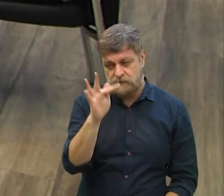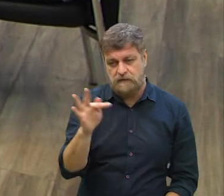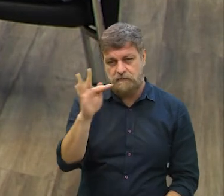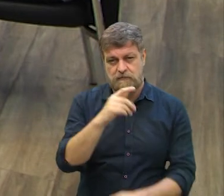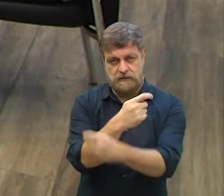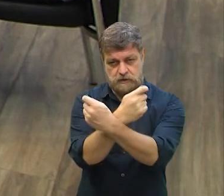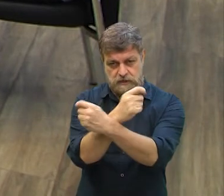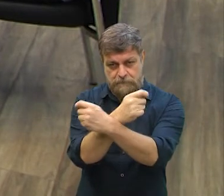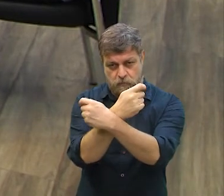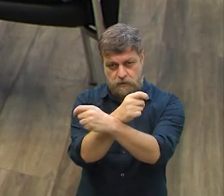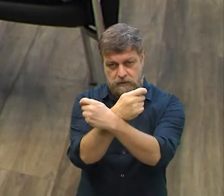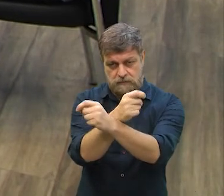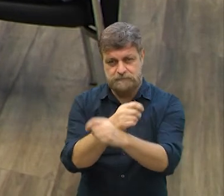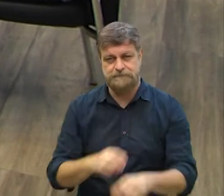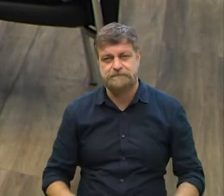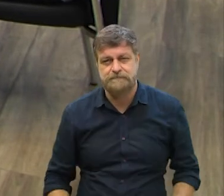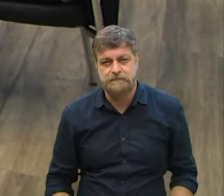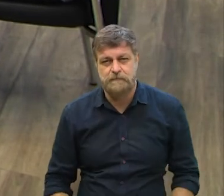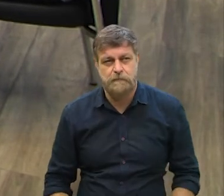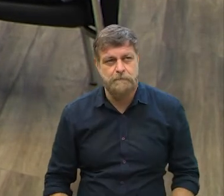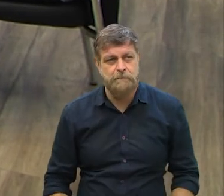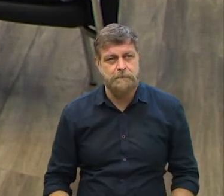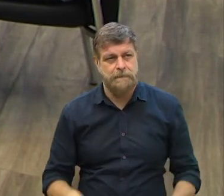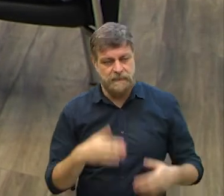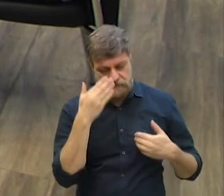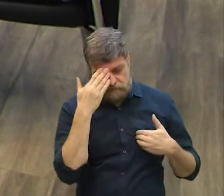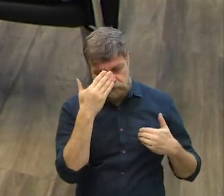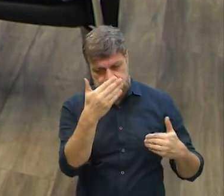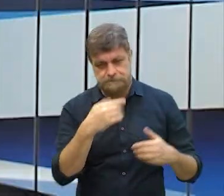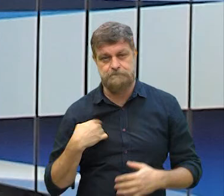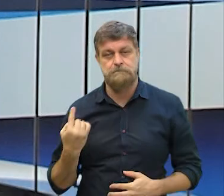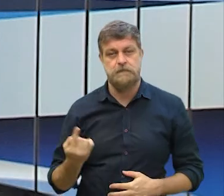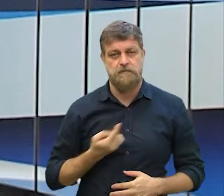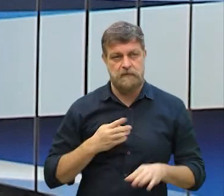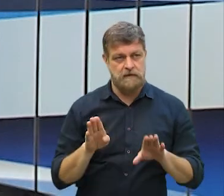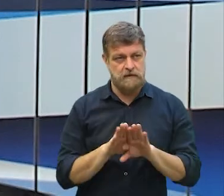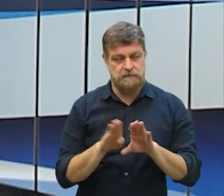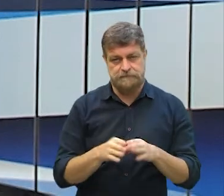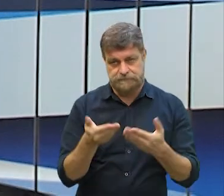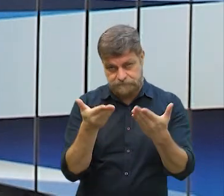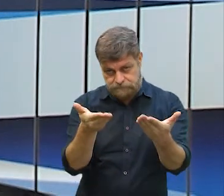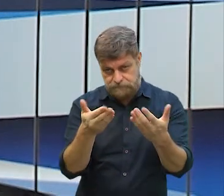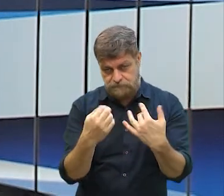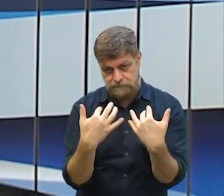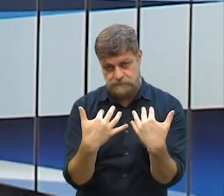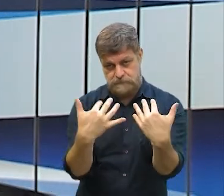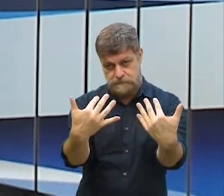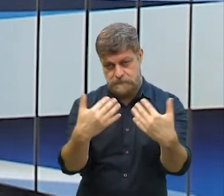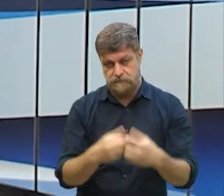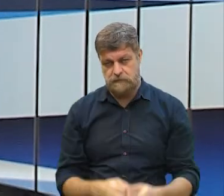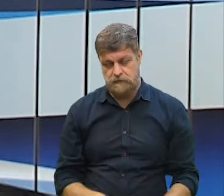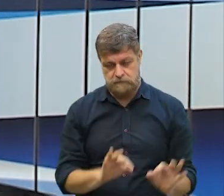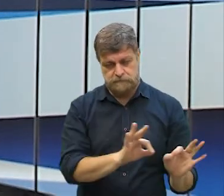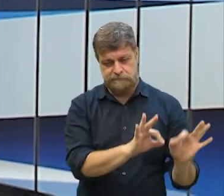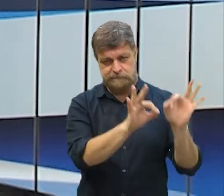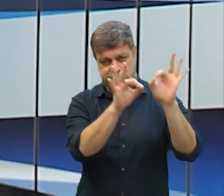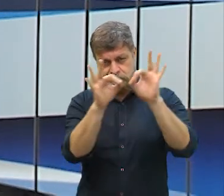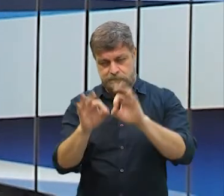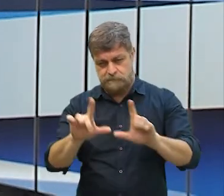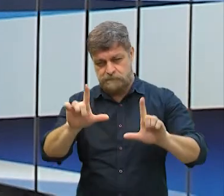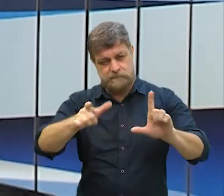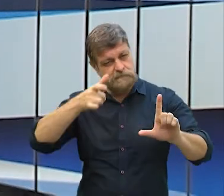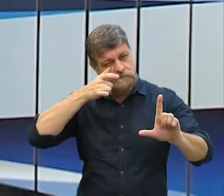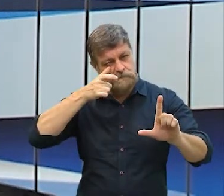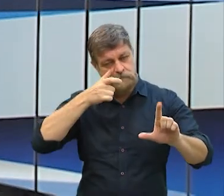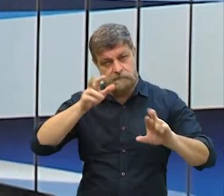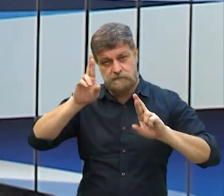universidade ou dentro do Hospital Celso Pierro. Legal, muito obrigado. E nós agradecemos você aí de casa pela sua companhia, pela